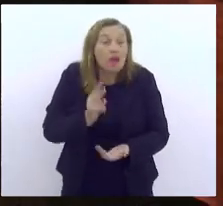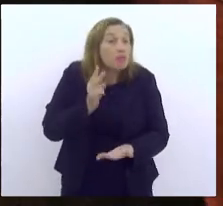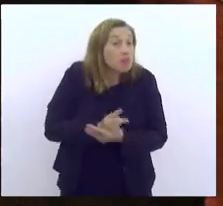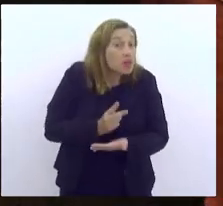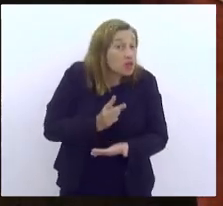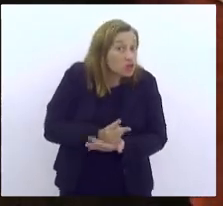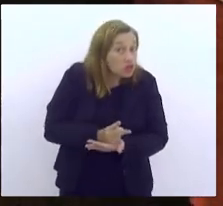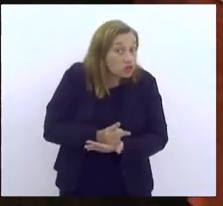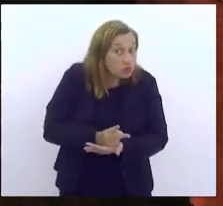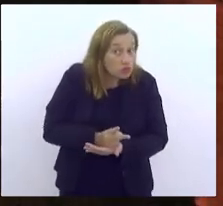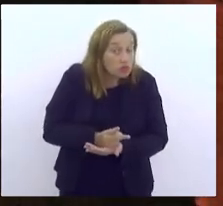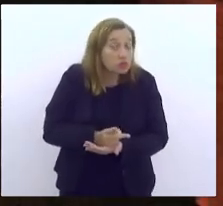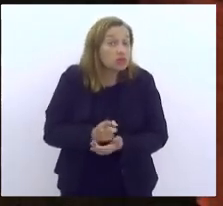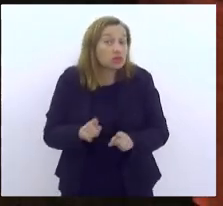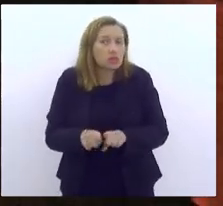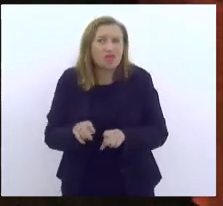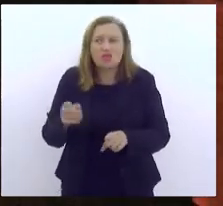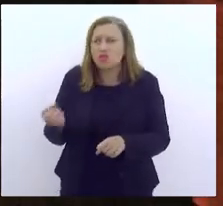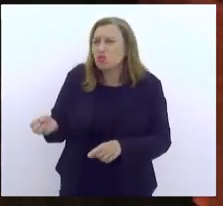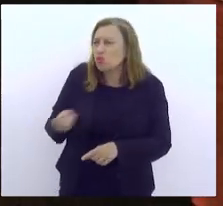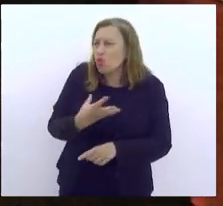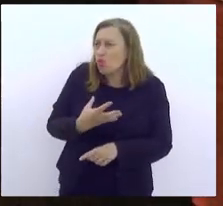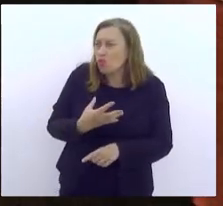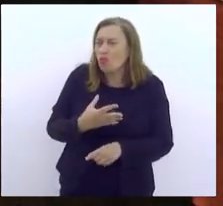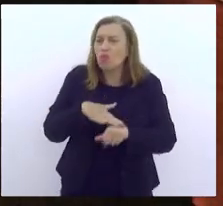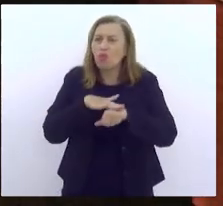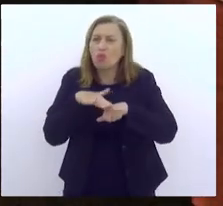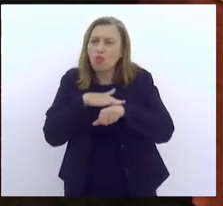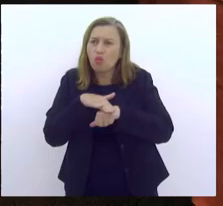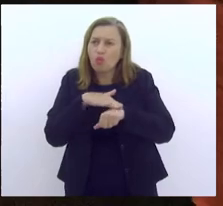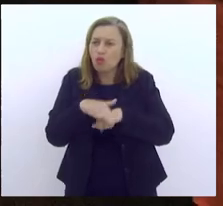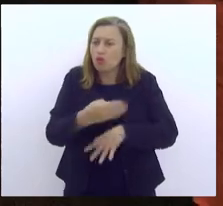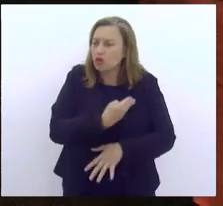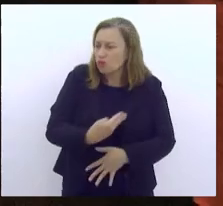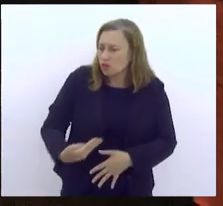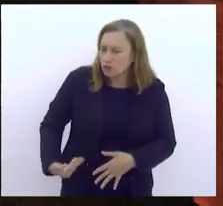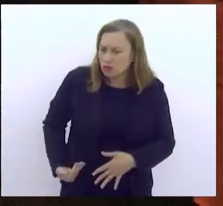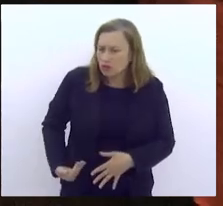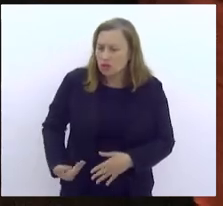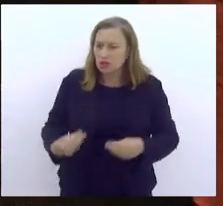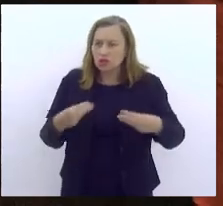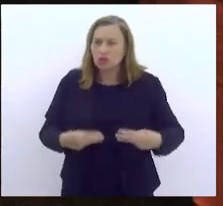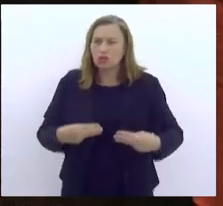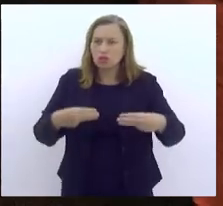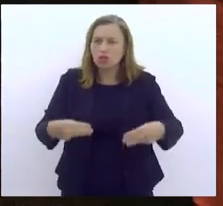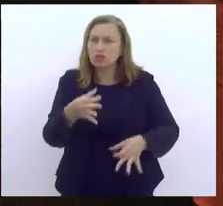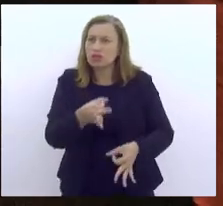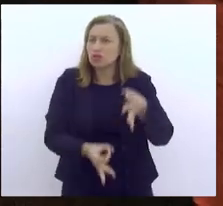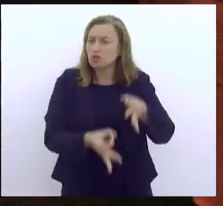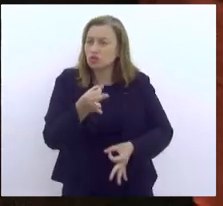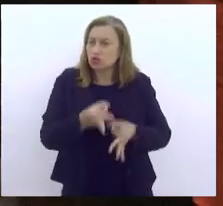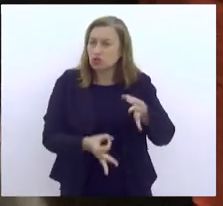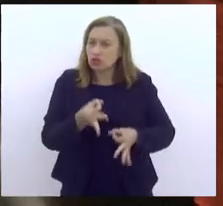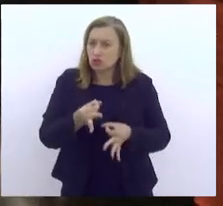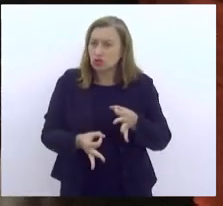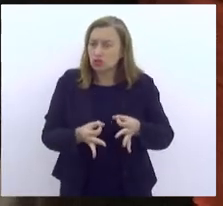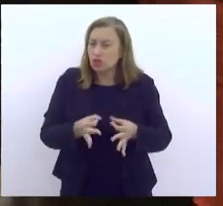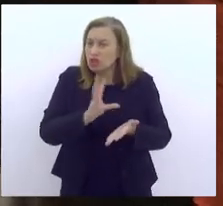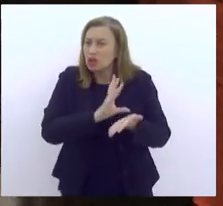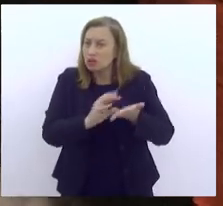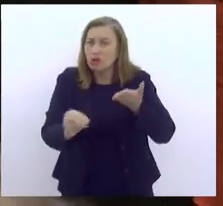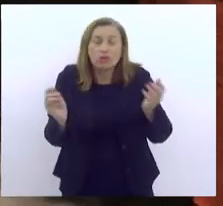porque, recentemente, uma conversa entre o governador e o ministro da Justiça colocou em